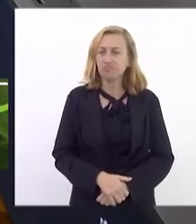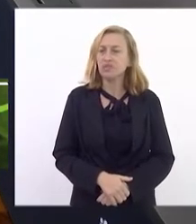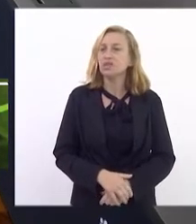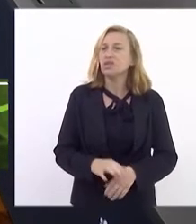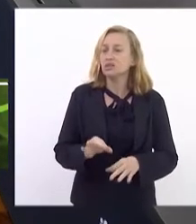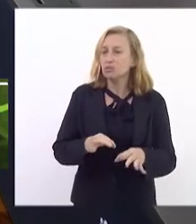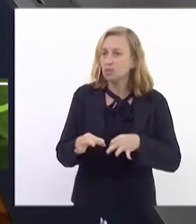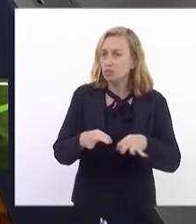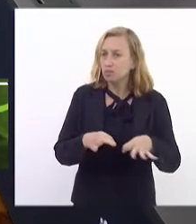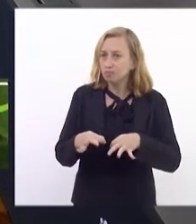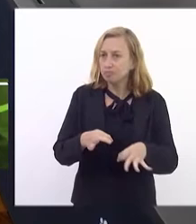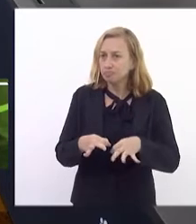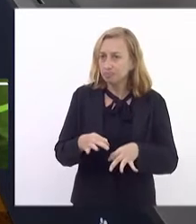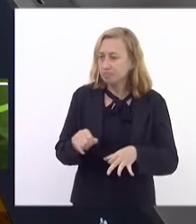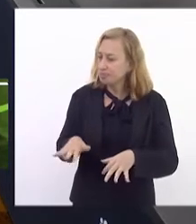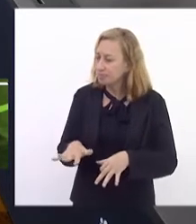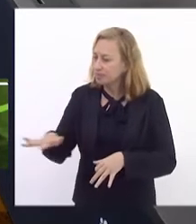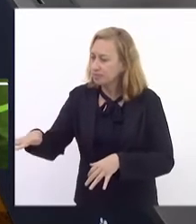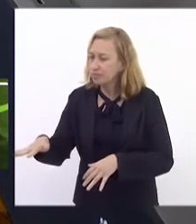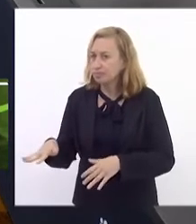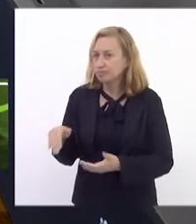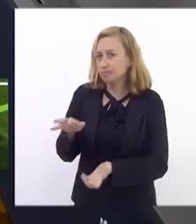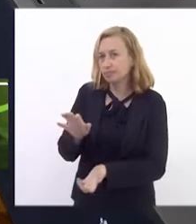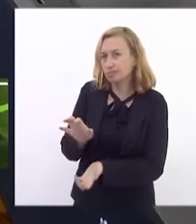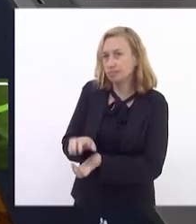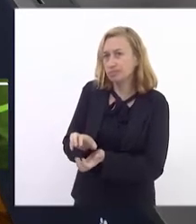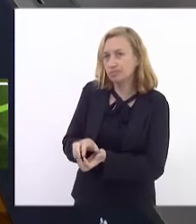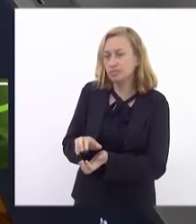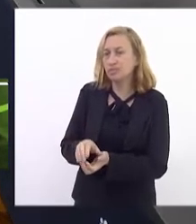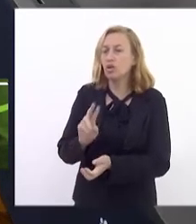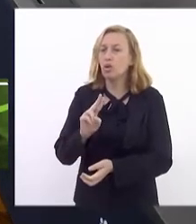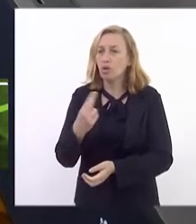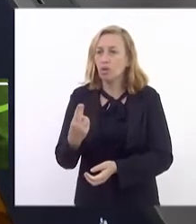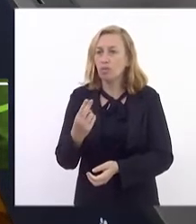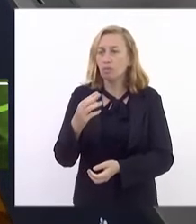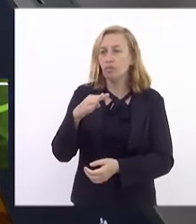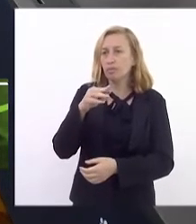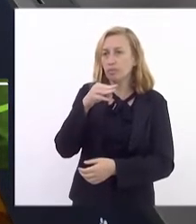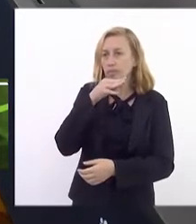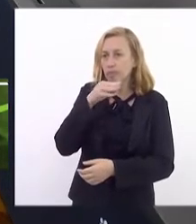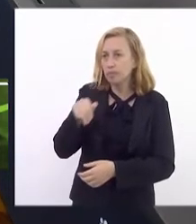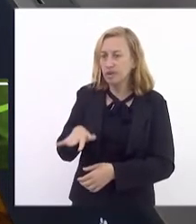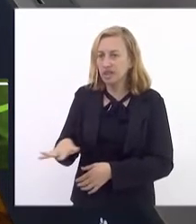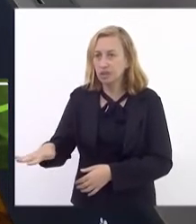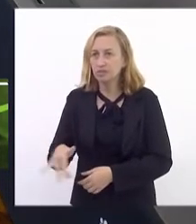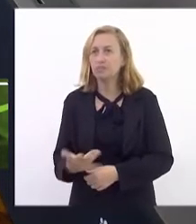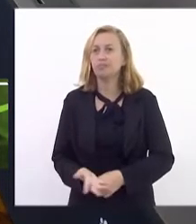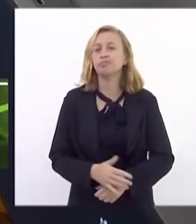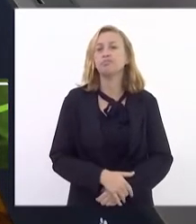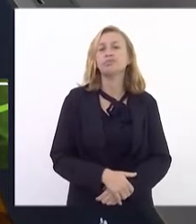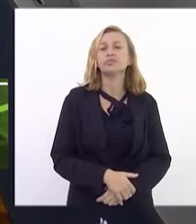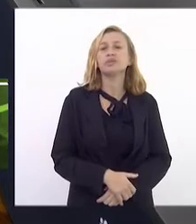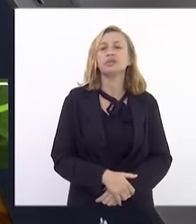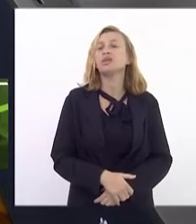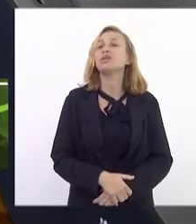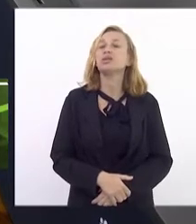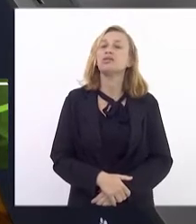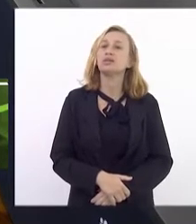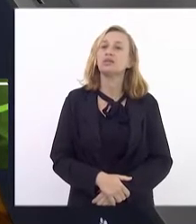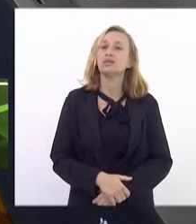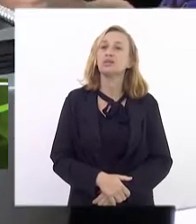Jacarezinho e Mangueira. Mas isso não é questão dos senhores, não. Estou só fazendo esse registro. Então, eu diria o seguinte.